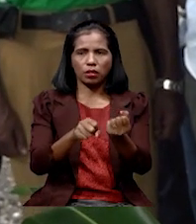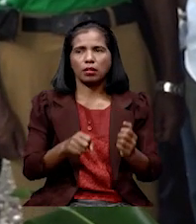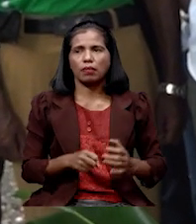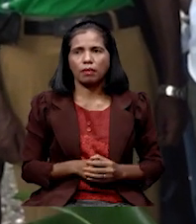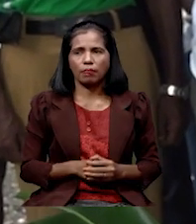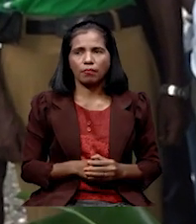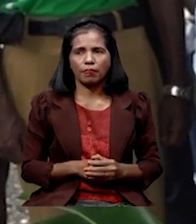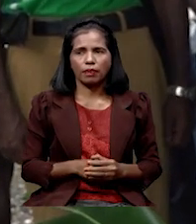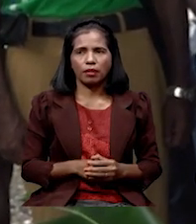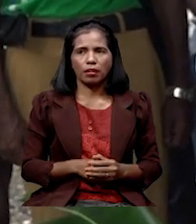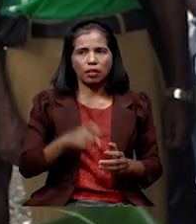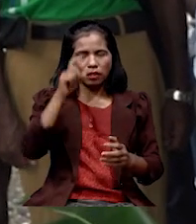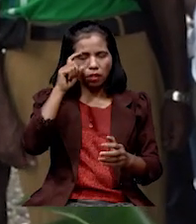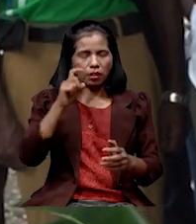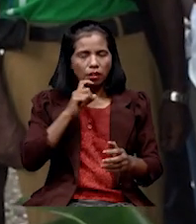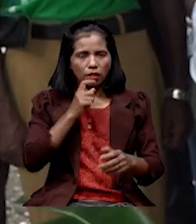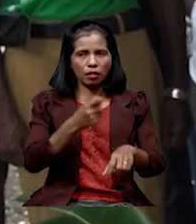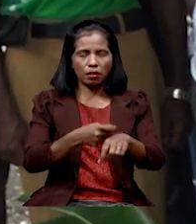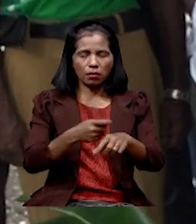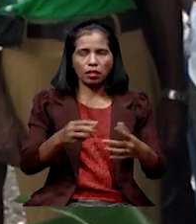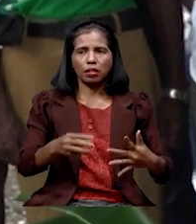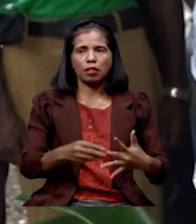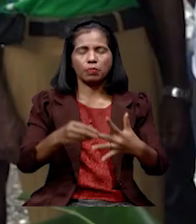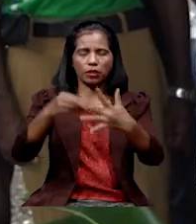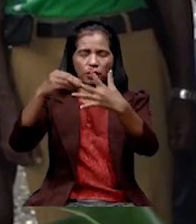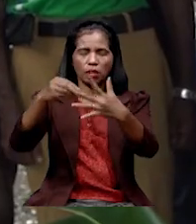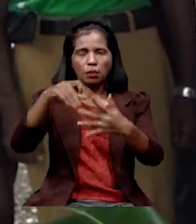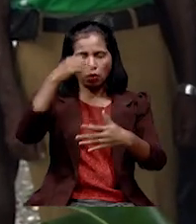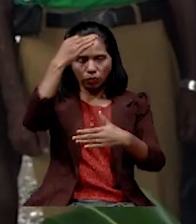o Botanana, a situação é especial para hoje.